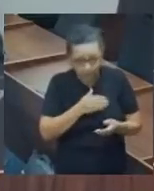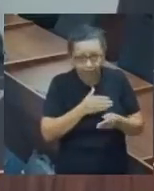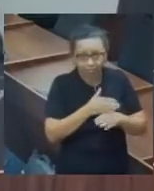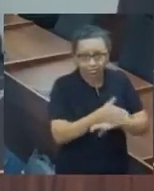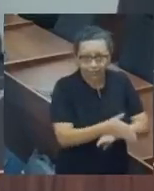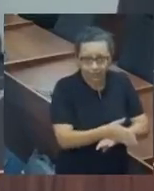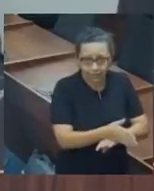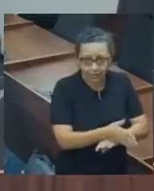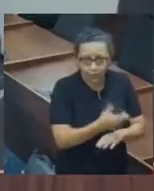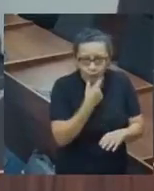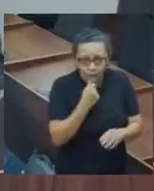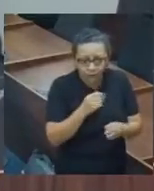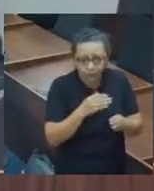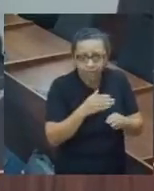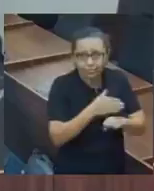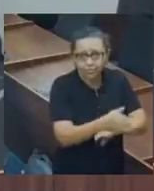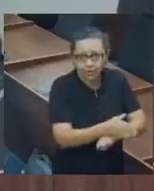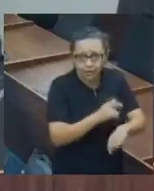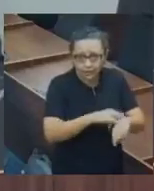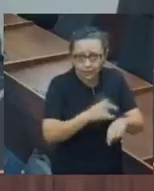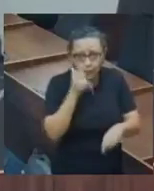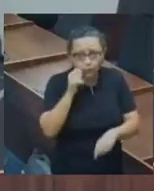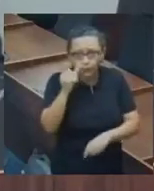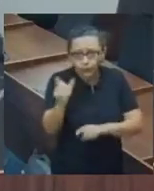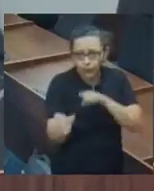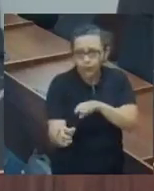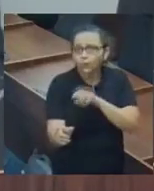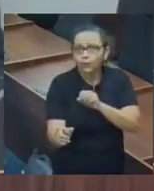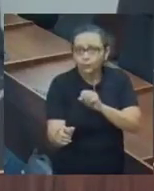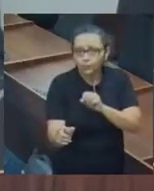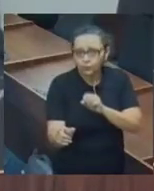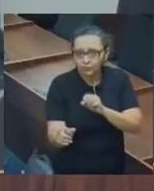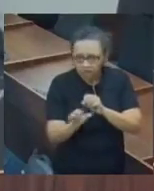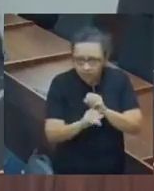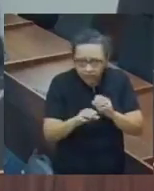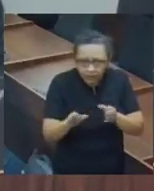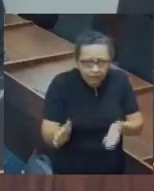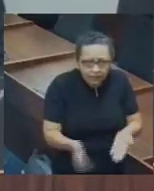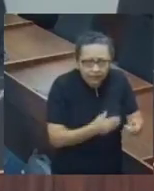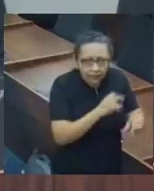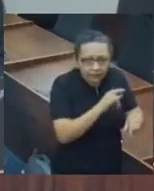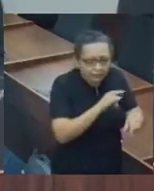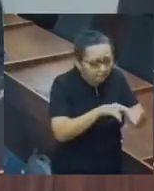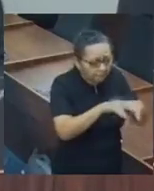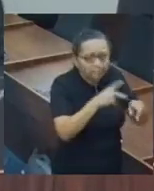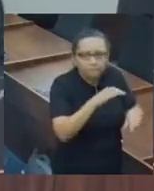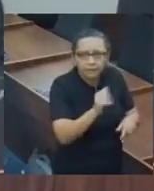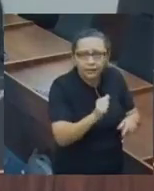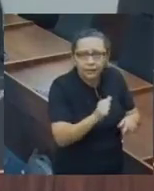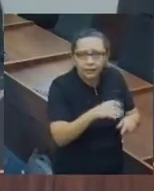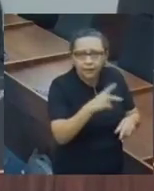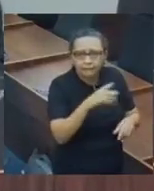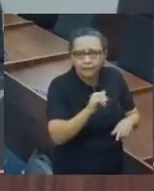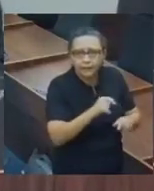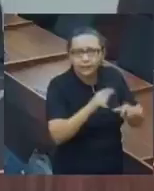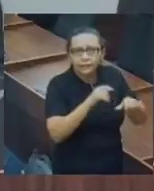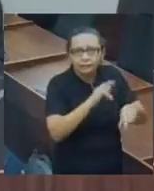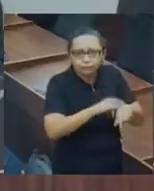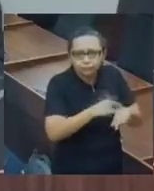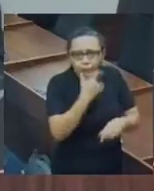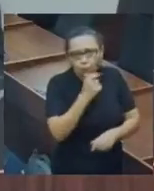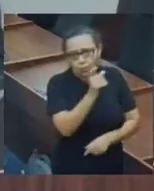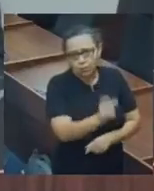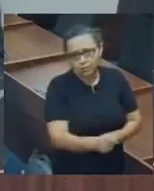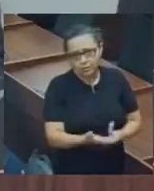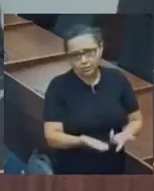masculino não é qualquer situação e não mais a mesma fica só no banheiro feminino não é